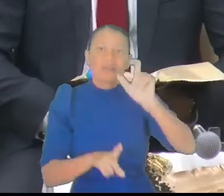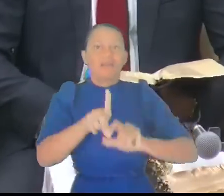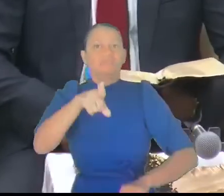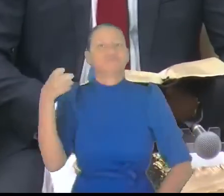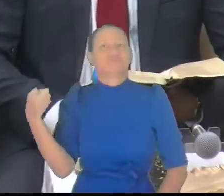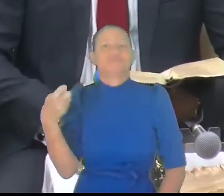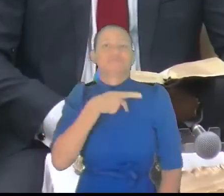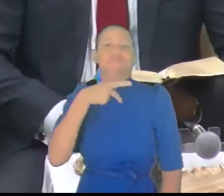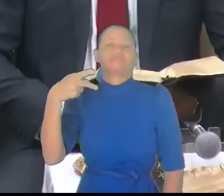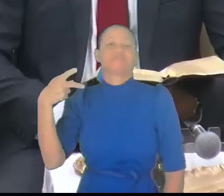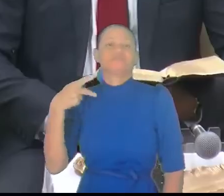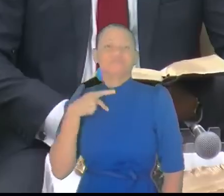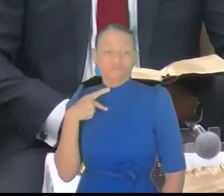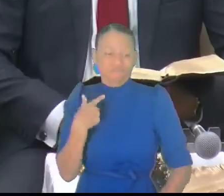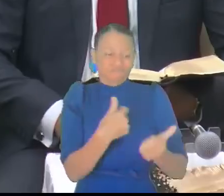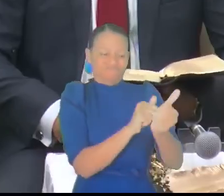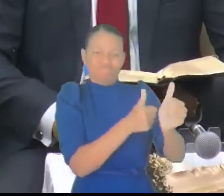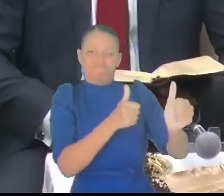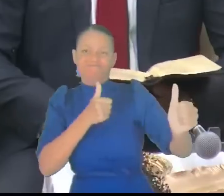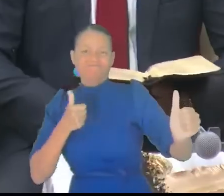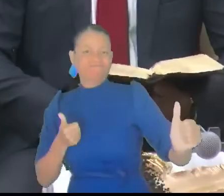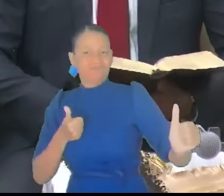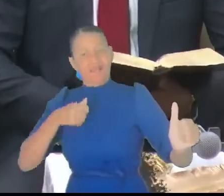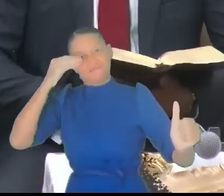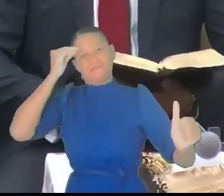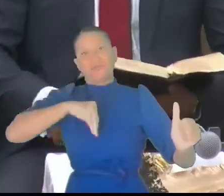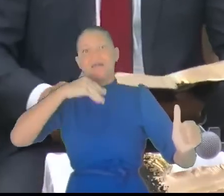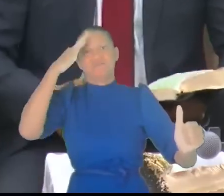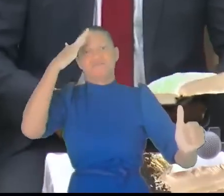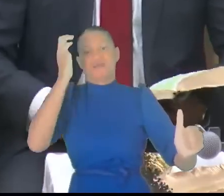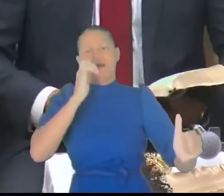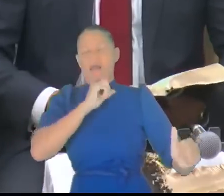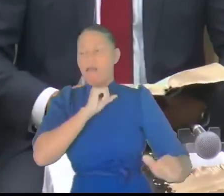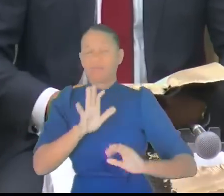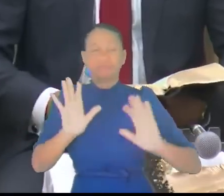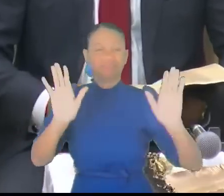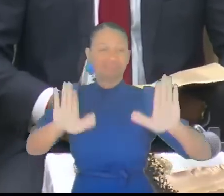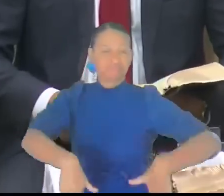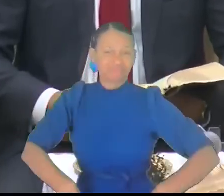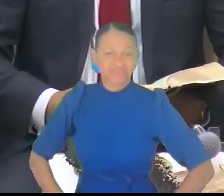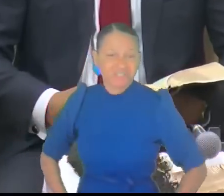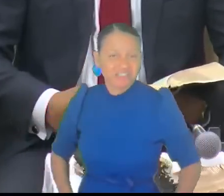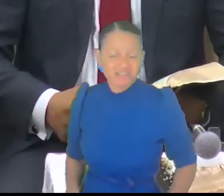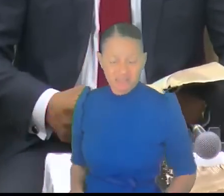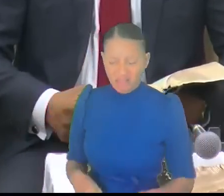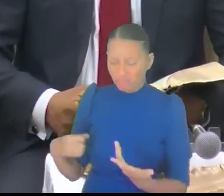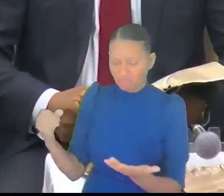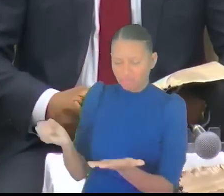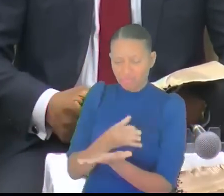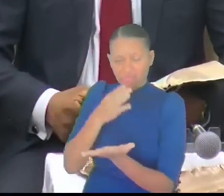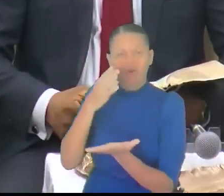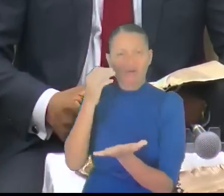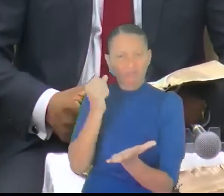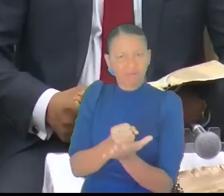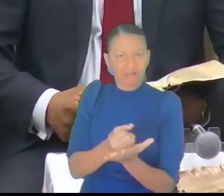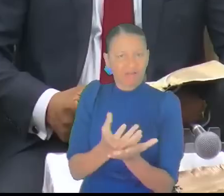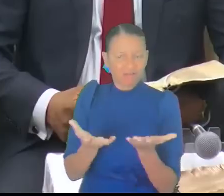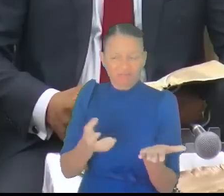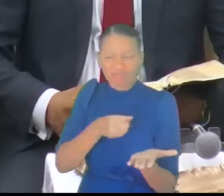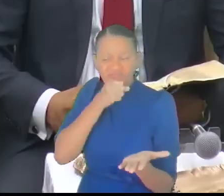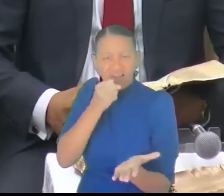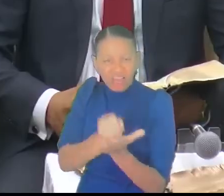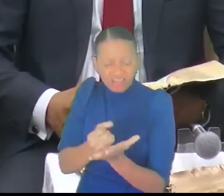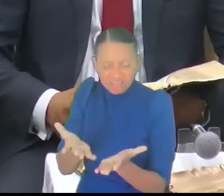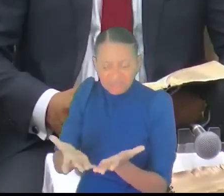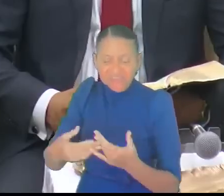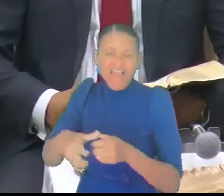Aleluia. Apostatou da fé e hoje diz que o Antigo Testamento deveria ser